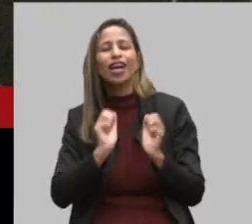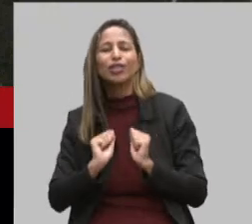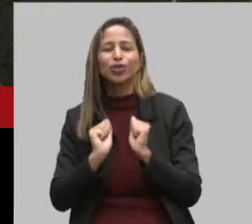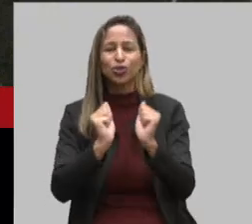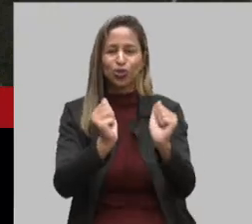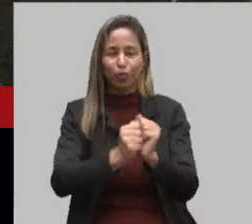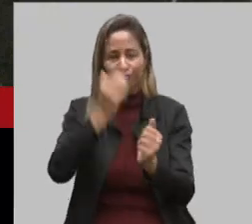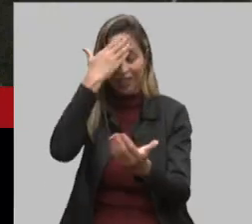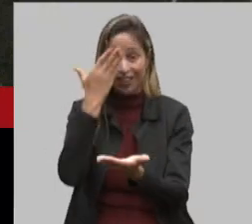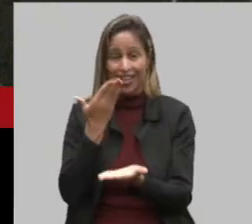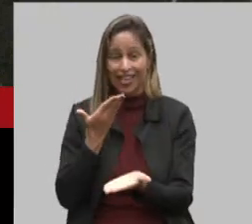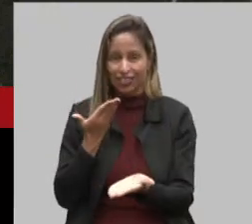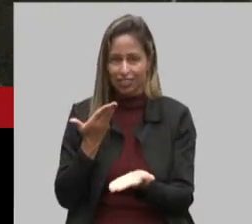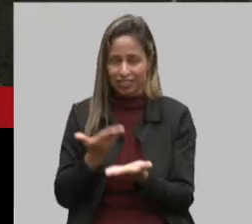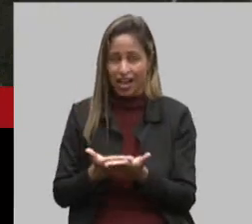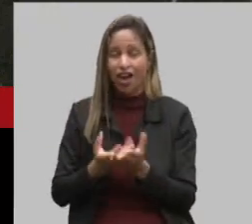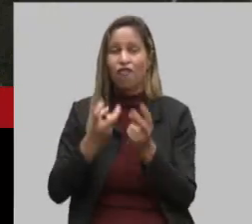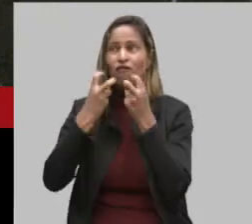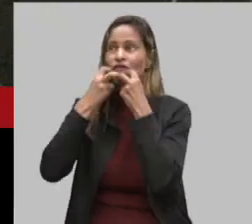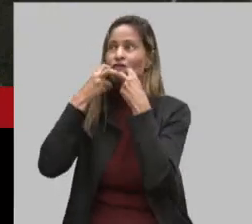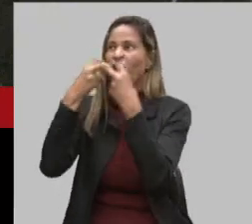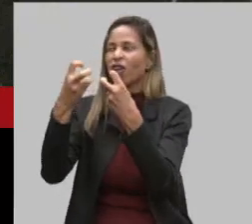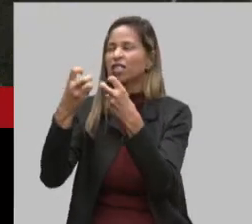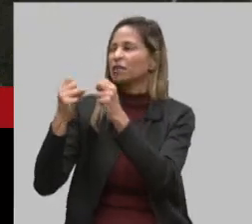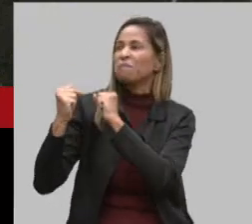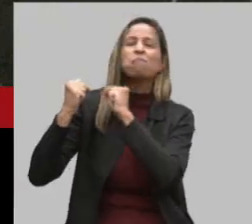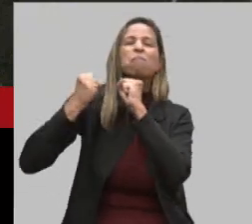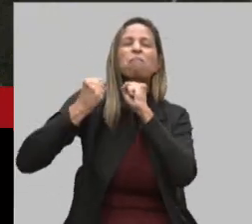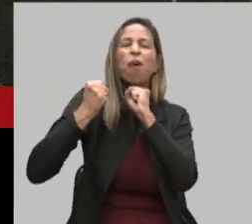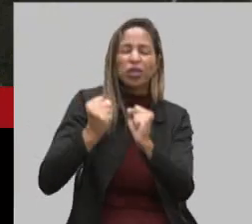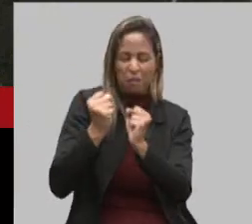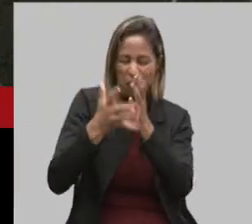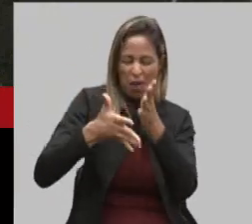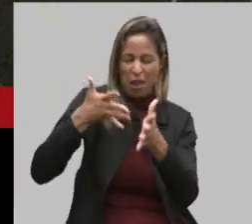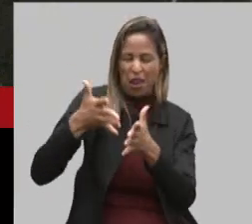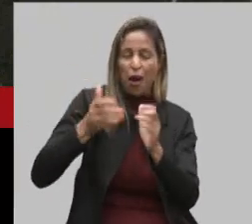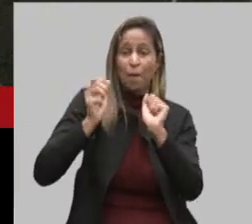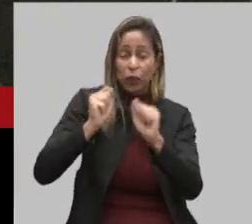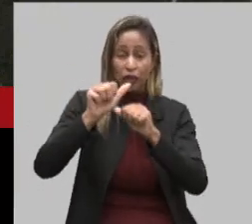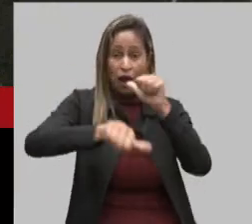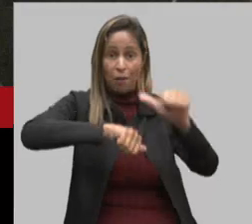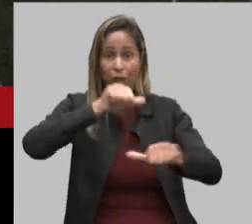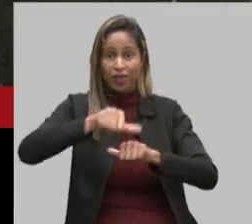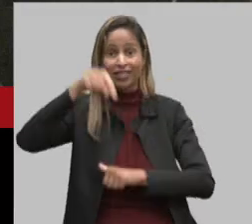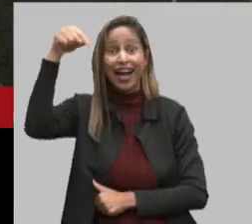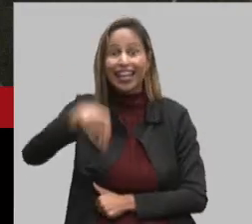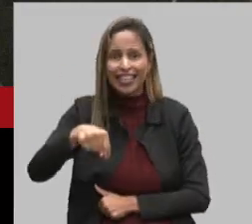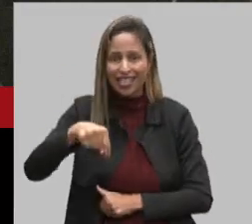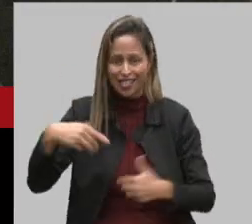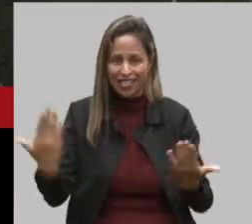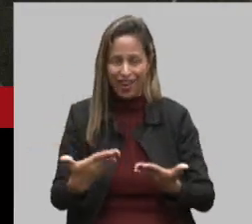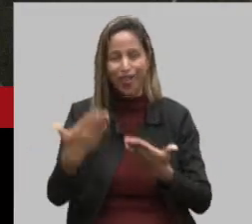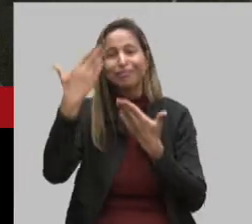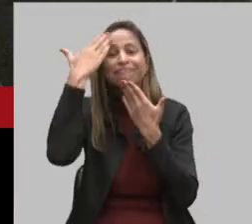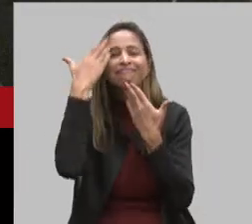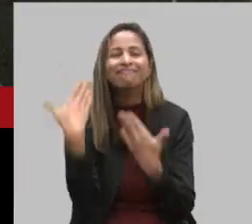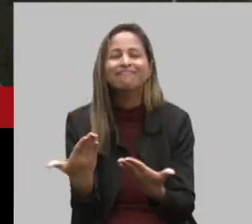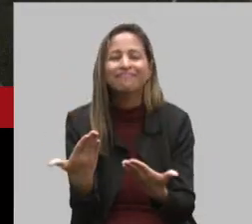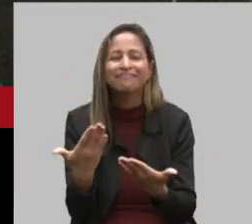acreditarem que as suas vozes T poder e que a mudança começa aqui e agora muito